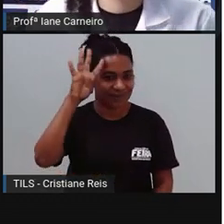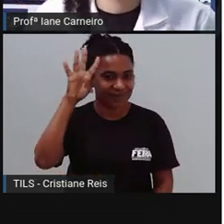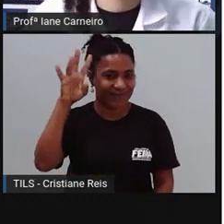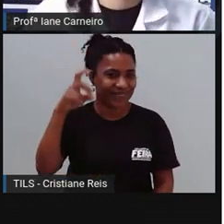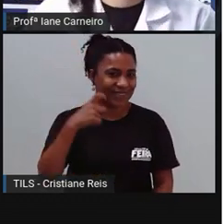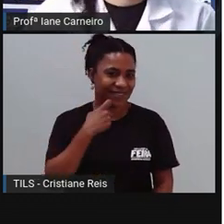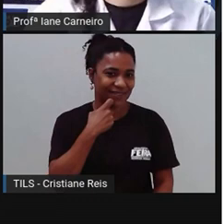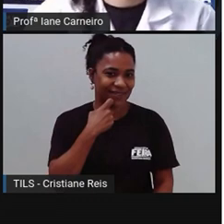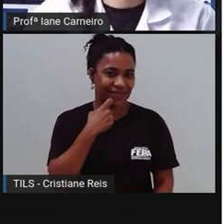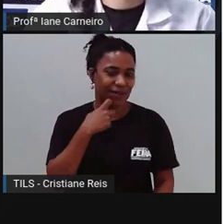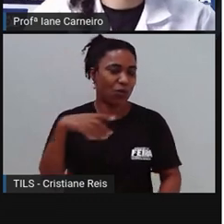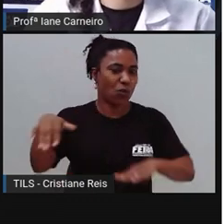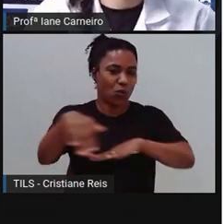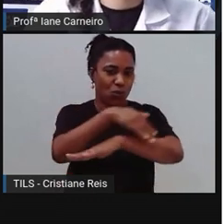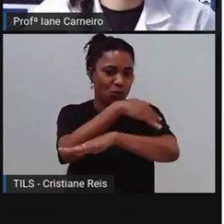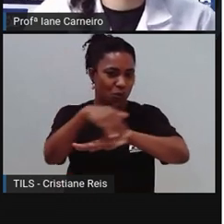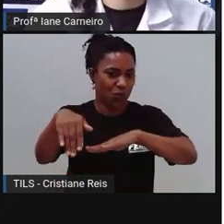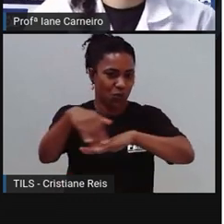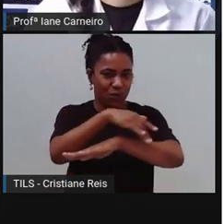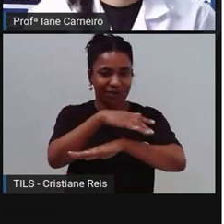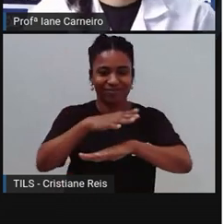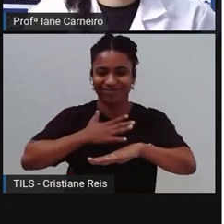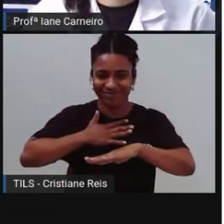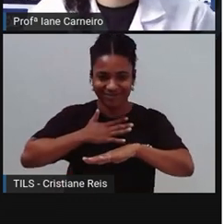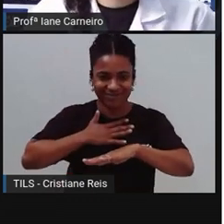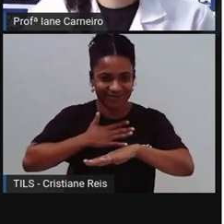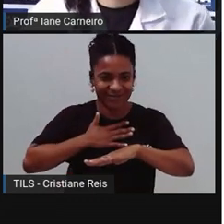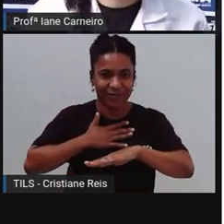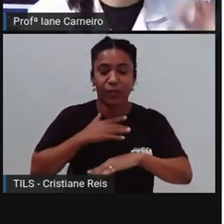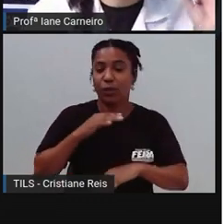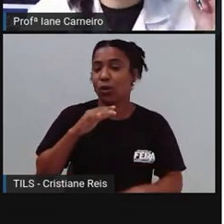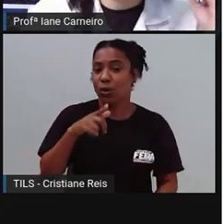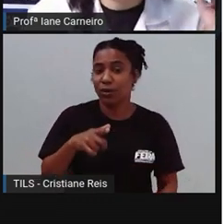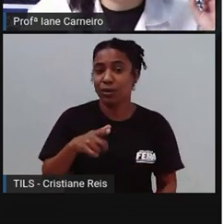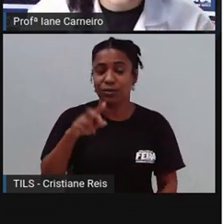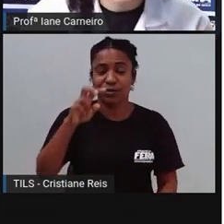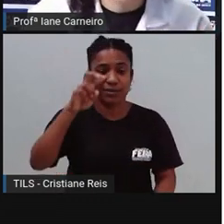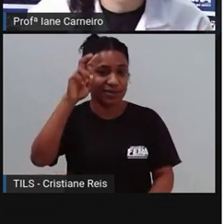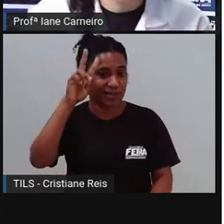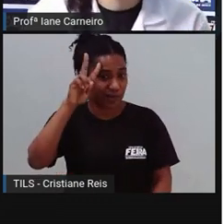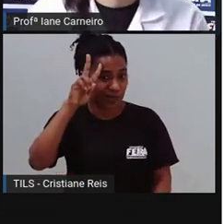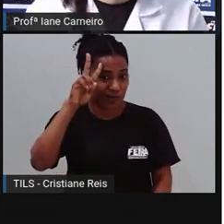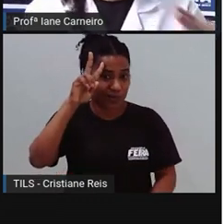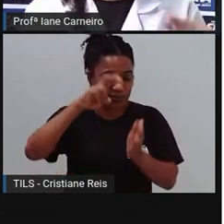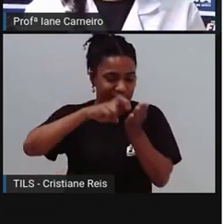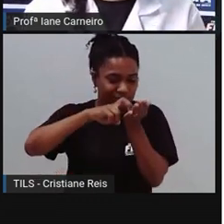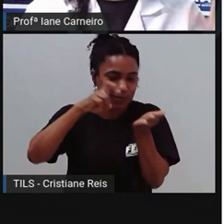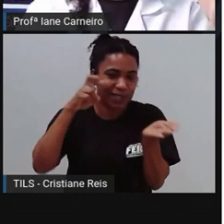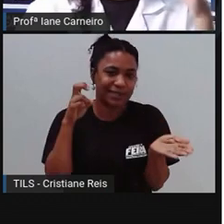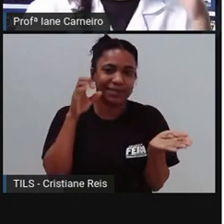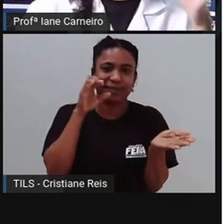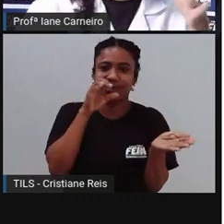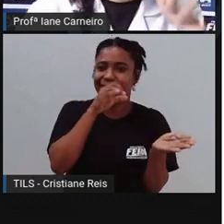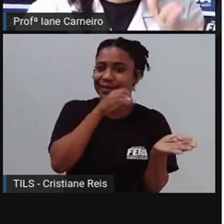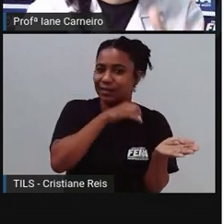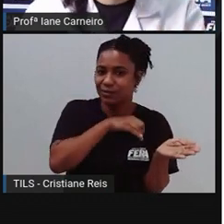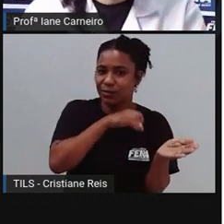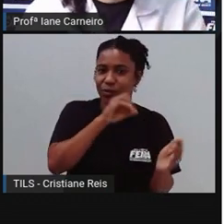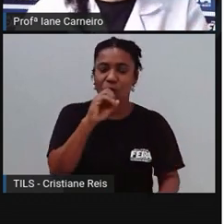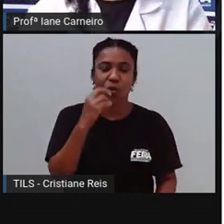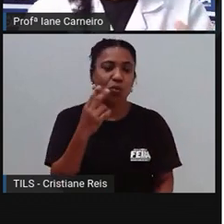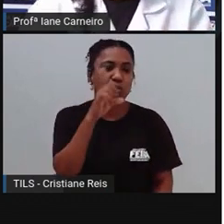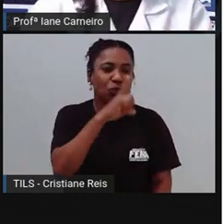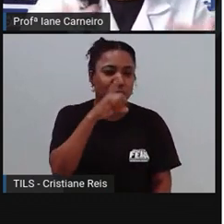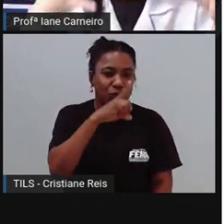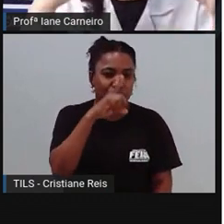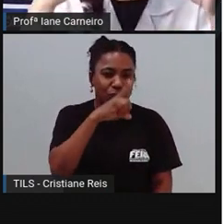a Pró, geralmente, né, a gente coloca ou segunda-feira de manhã cedinho, ou no domingo de noitinha,